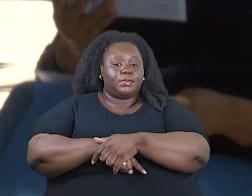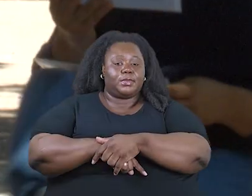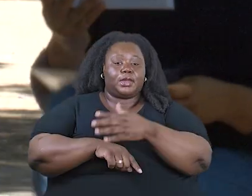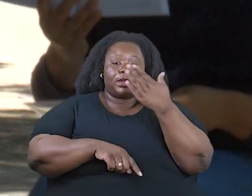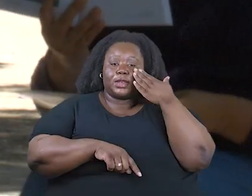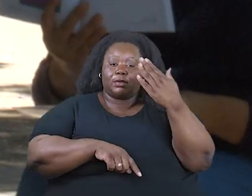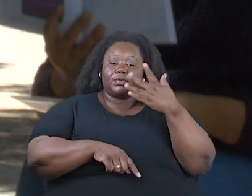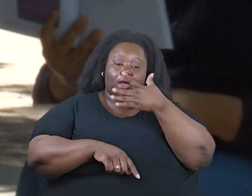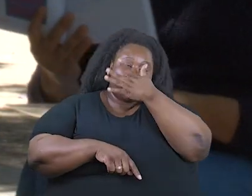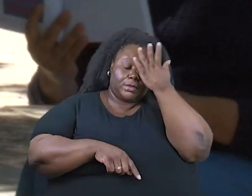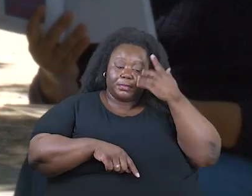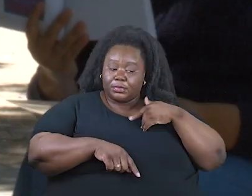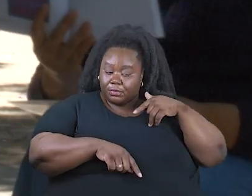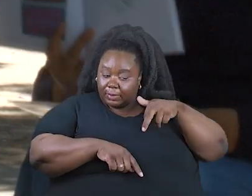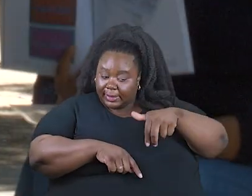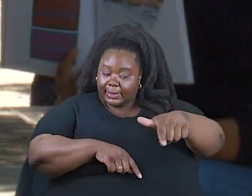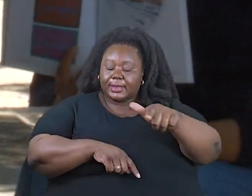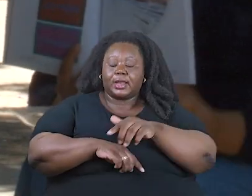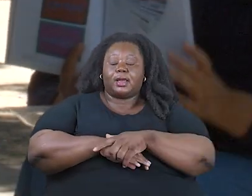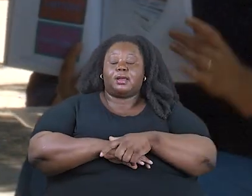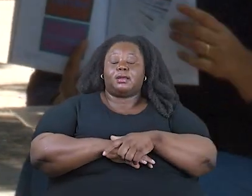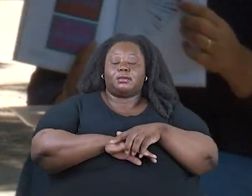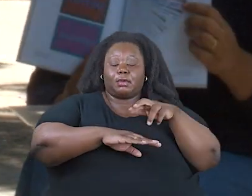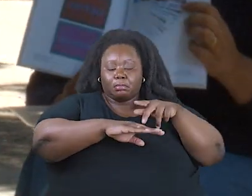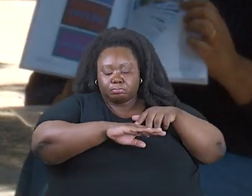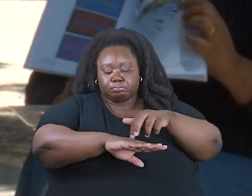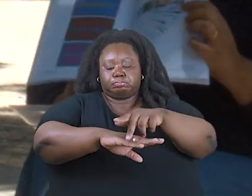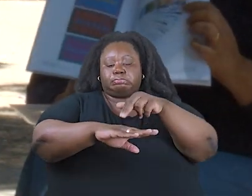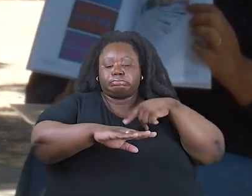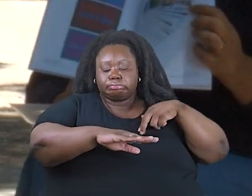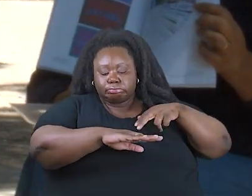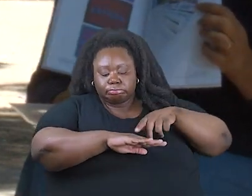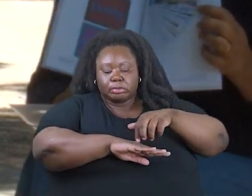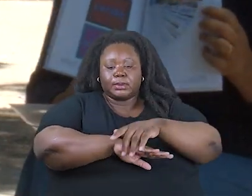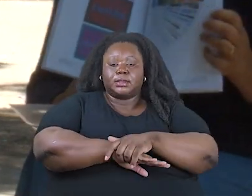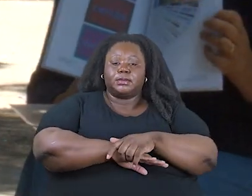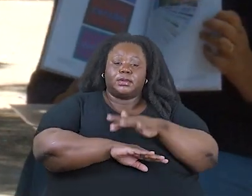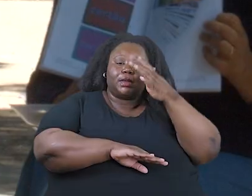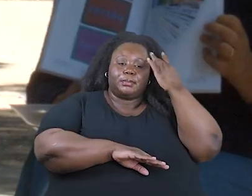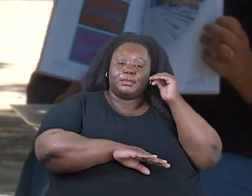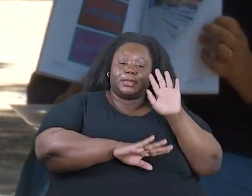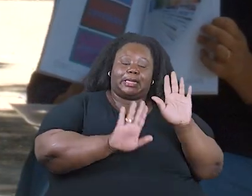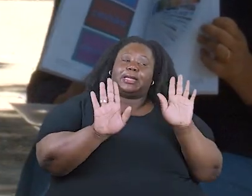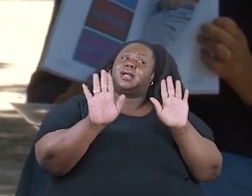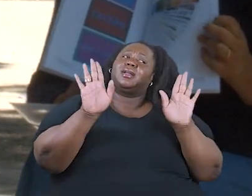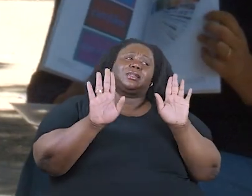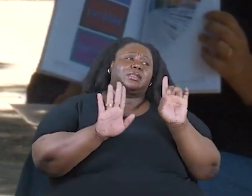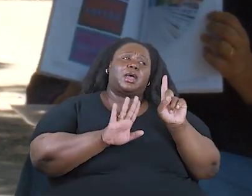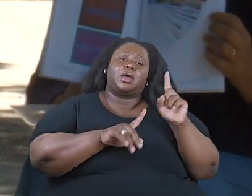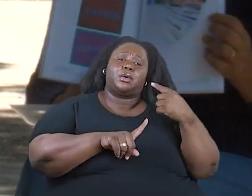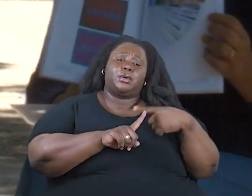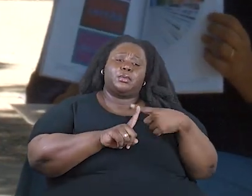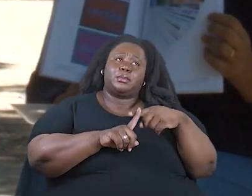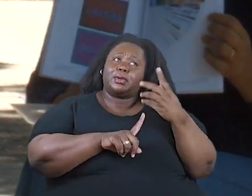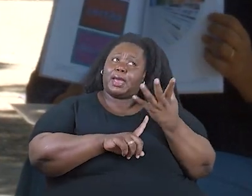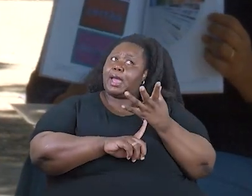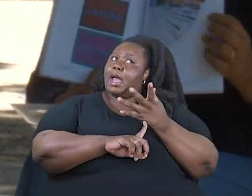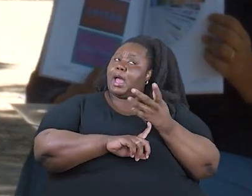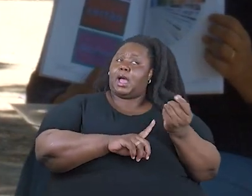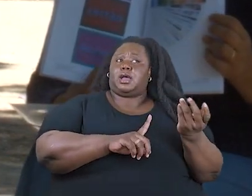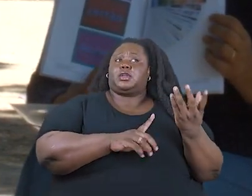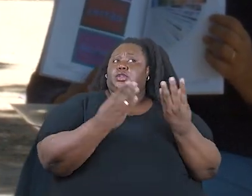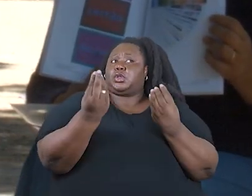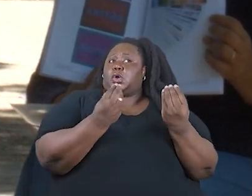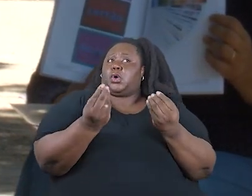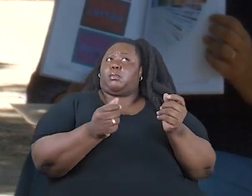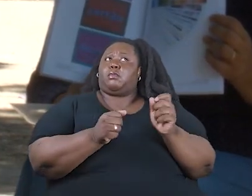entrada, as pessoas iriam pisar nesse trabalho na hora de chegar. Aí o pessoal da conservação, não, mas aí não pode, porque é uma obra de arte, aí como é